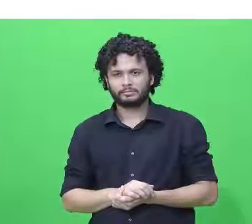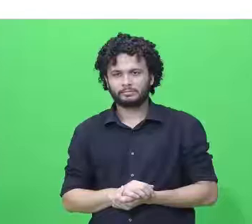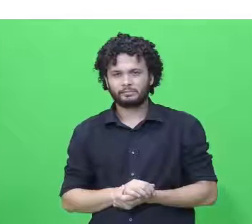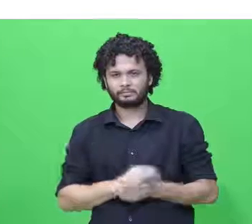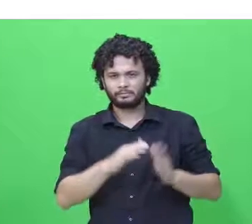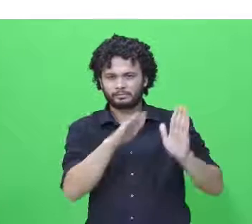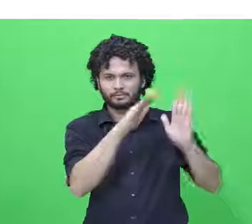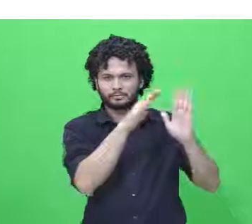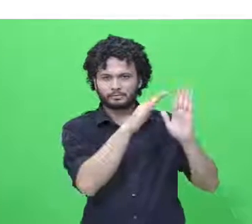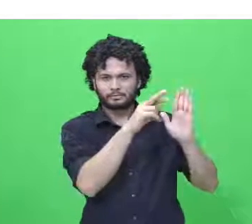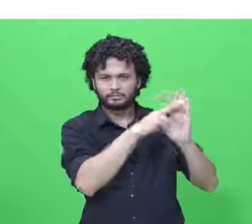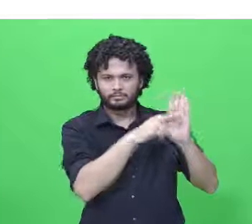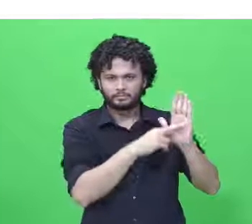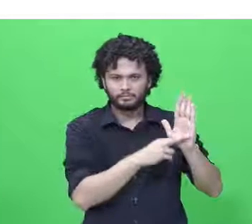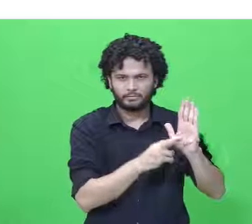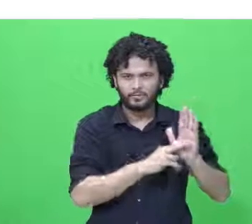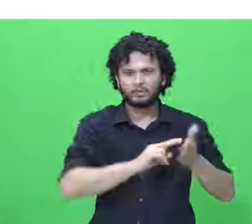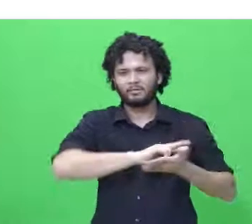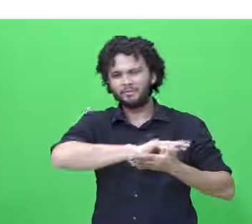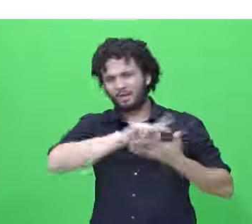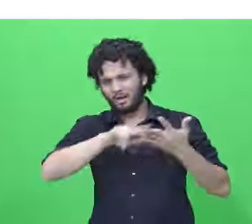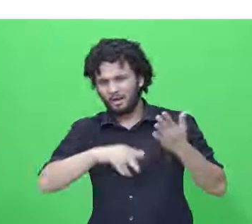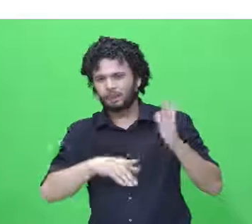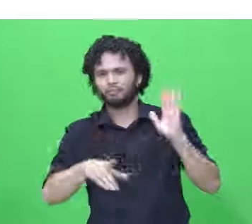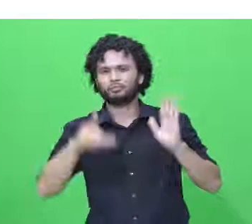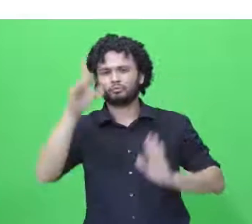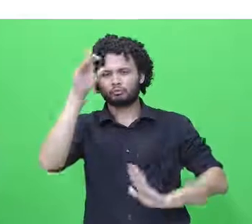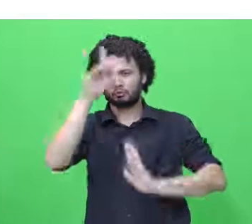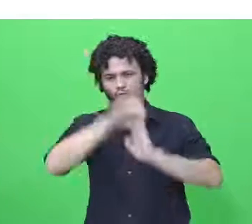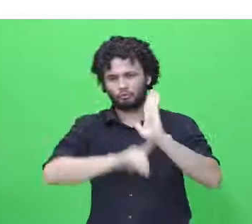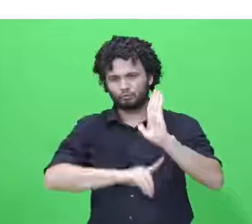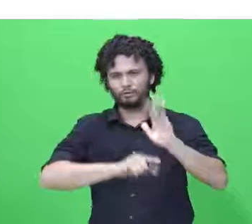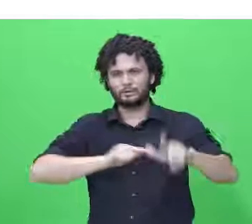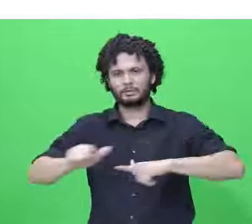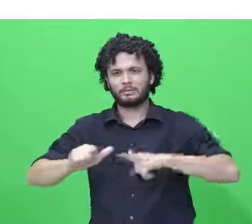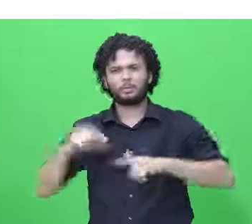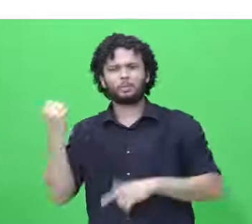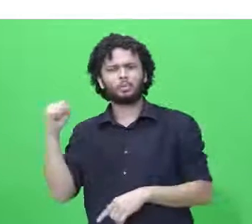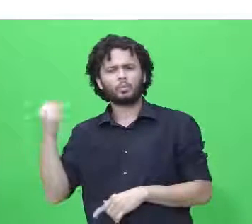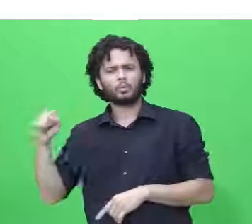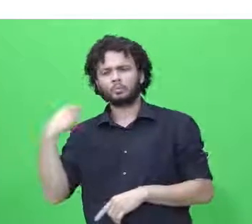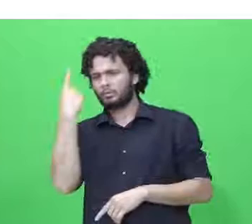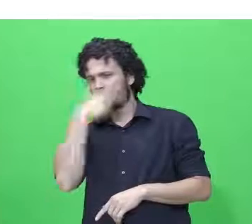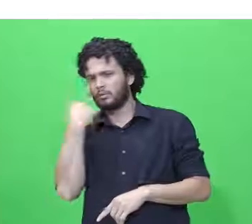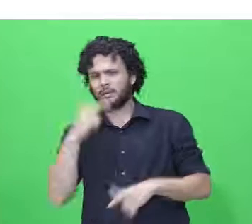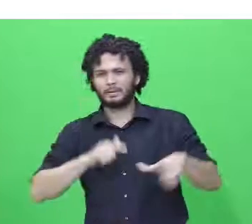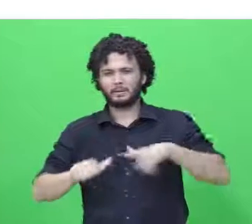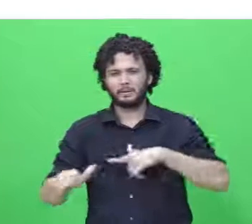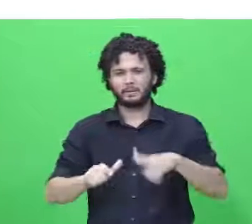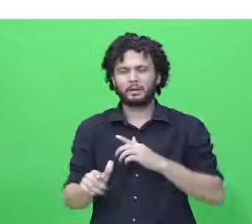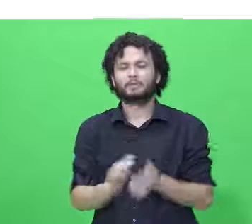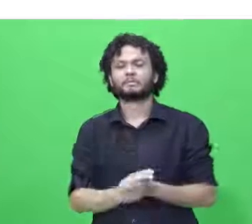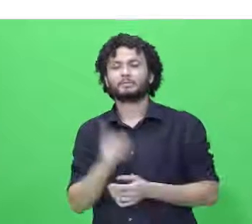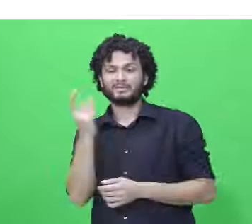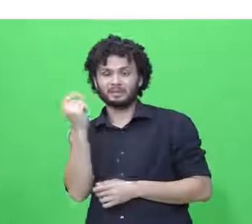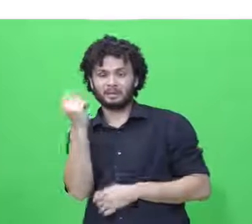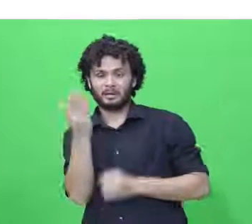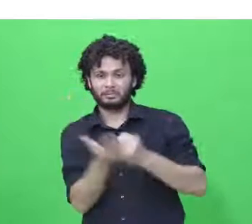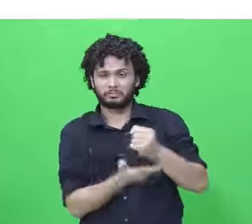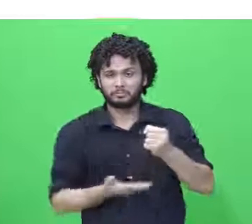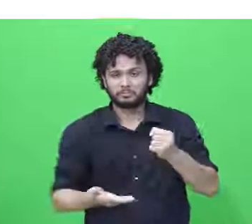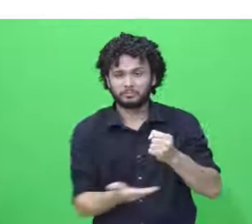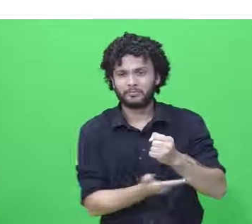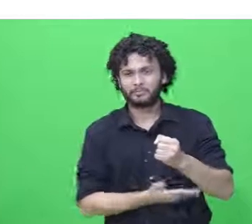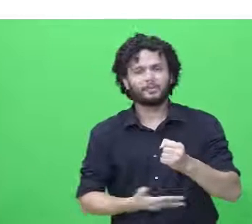Regulamentou, então, aí vários direitos trabalhistas, como, por exemplo, 8 horas de trabalho, o salário mínimo, né, que antigamente ele não